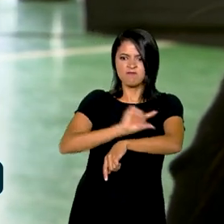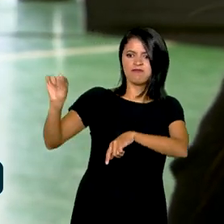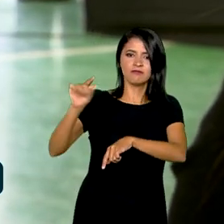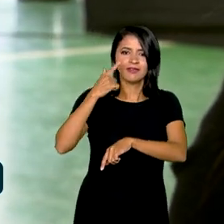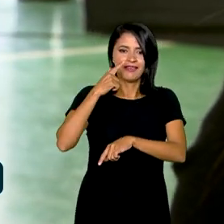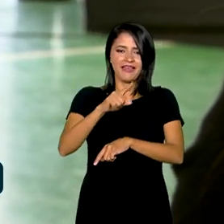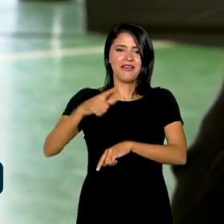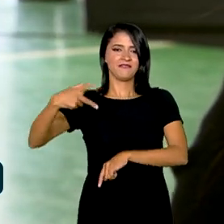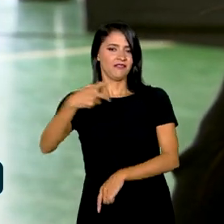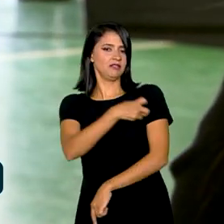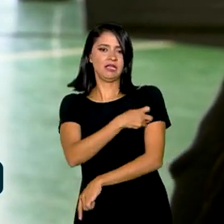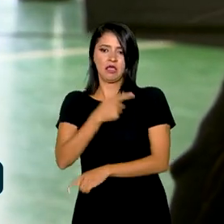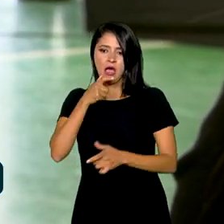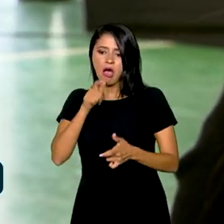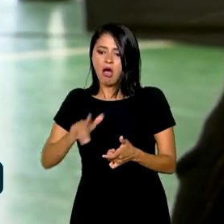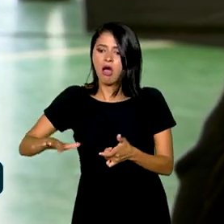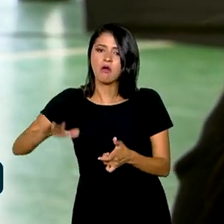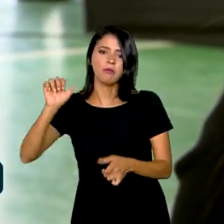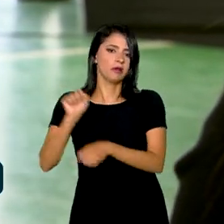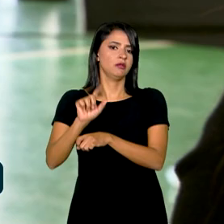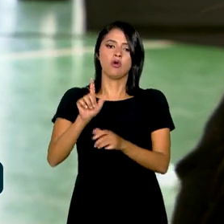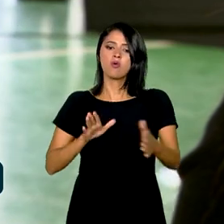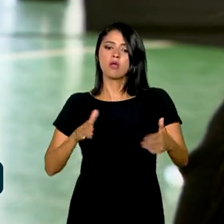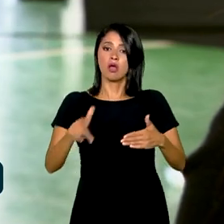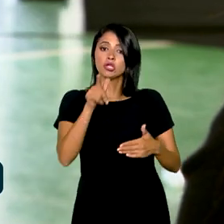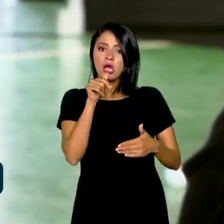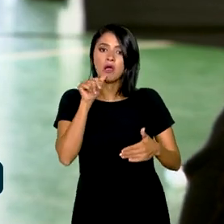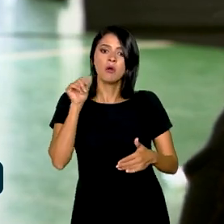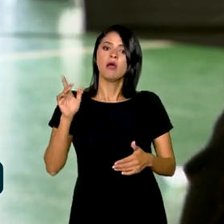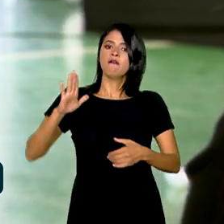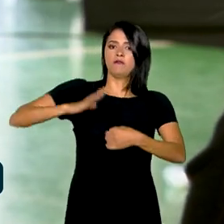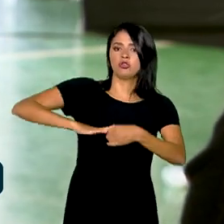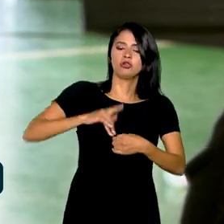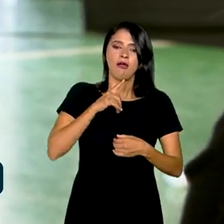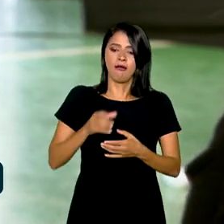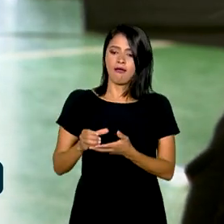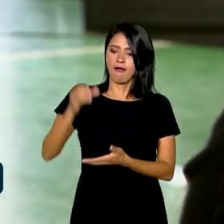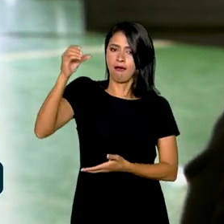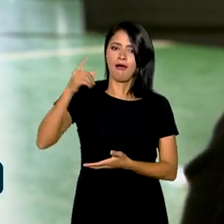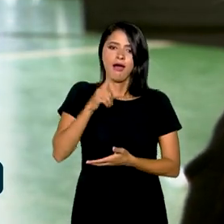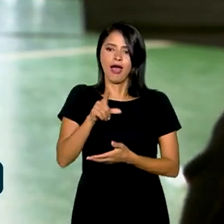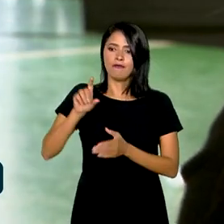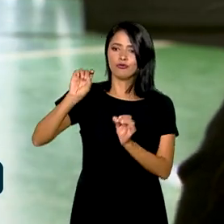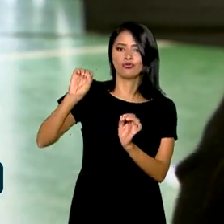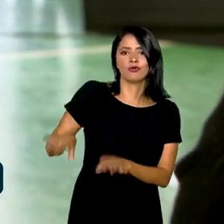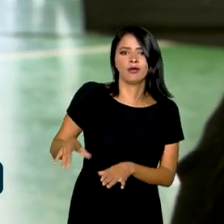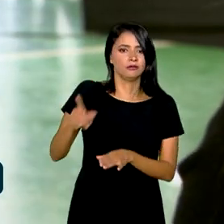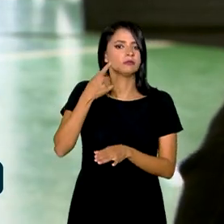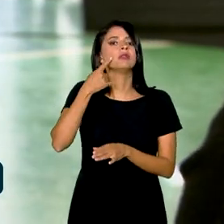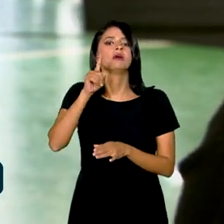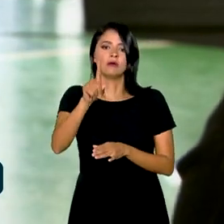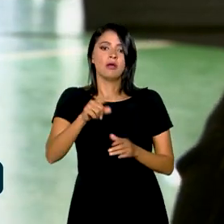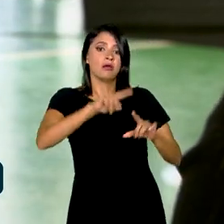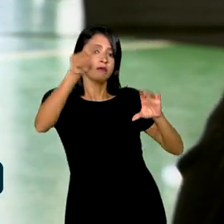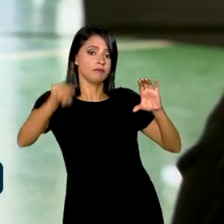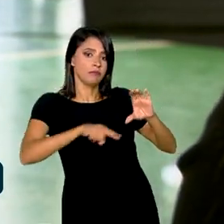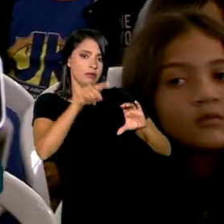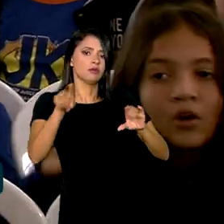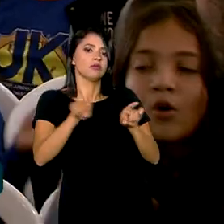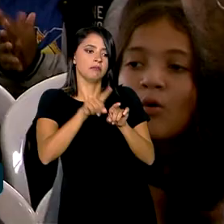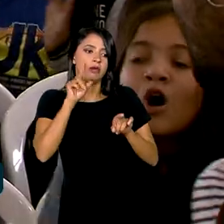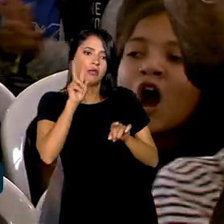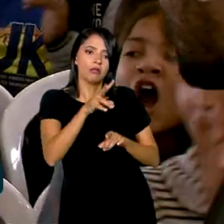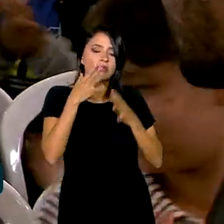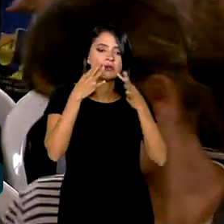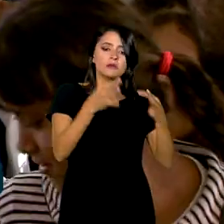não deixar água parada por nenhum lugar, tipo caixa d'água, garrafa, pet largado por aí, pneu molhado.